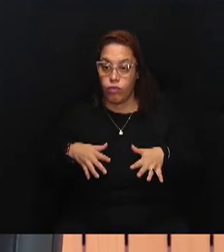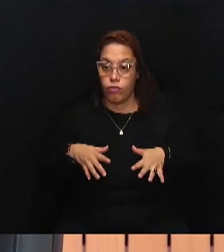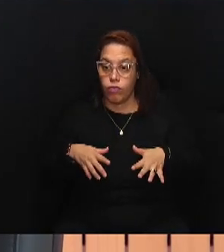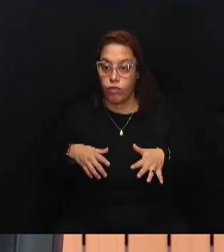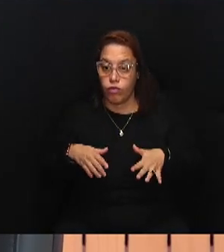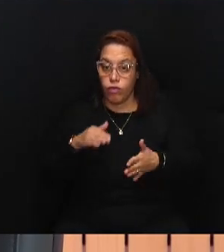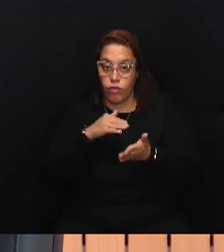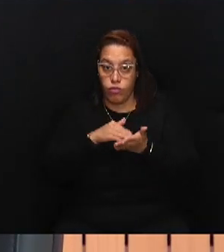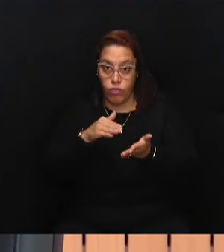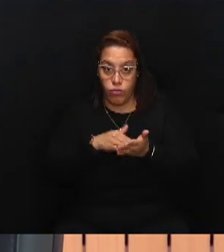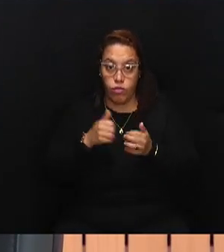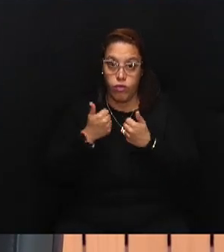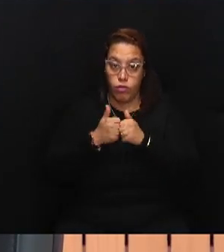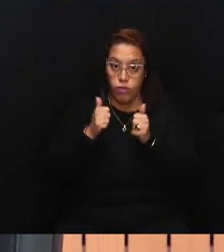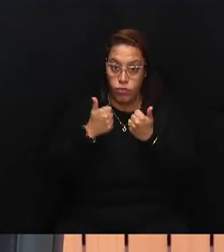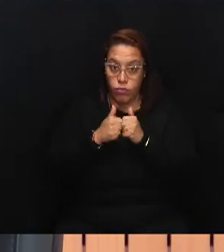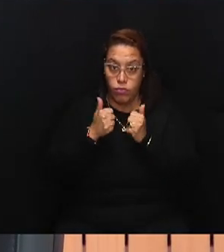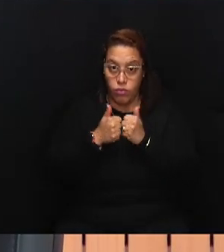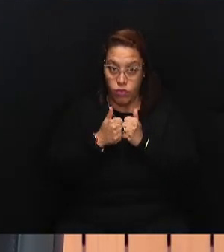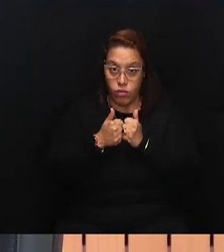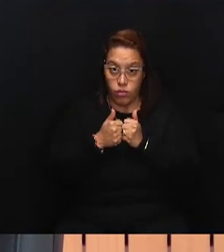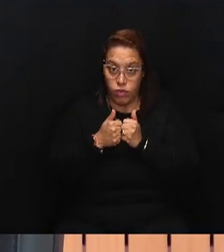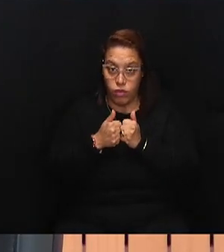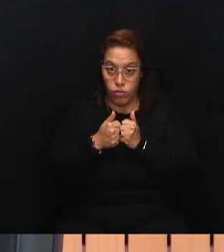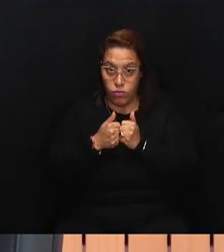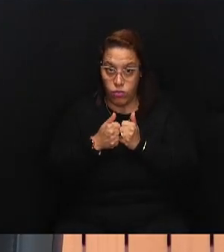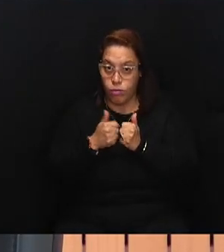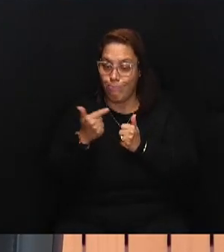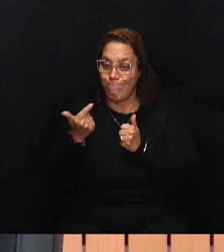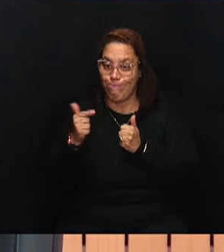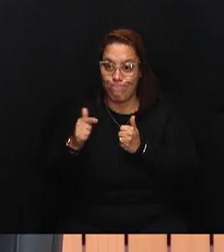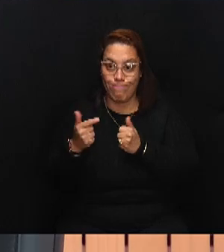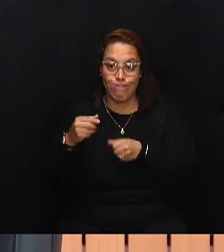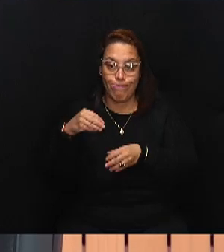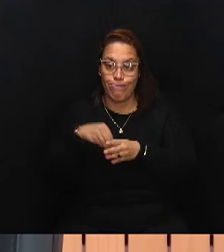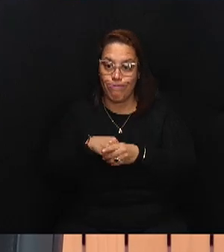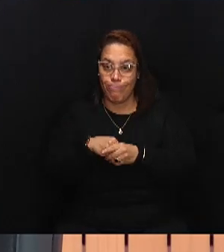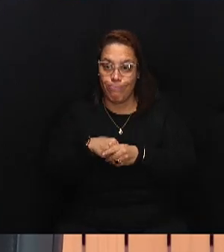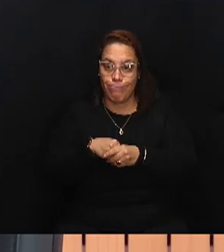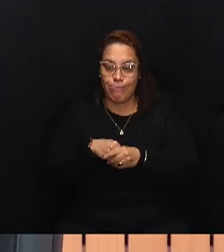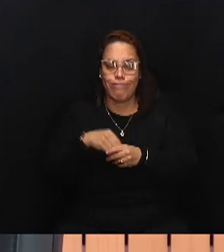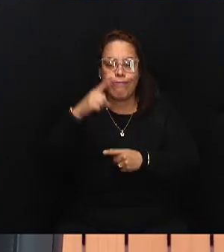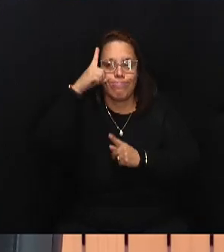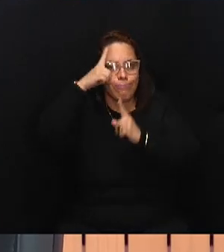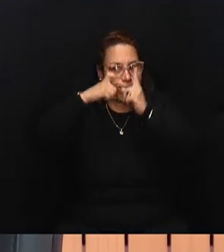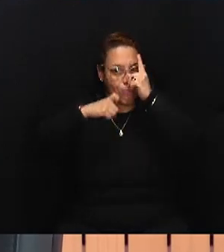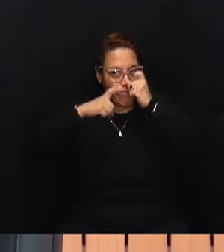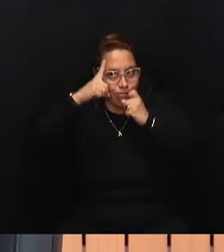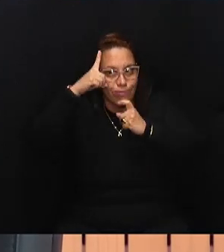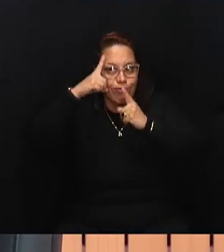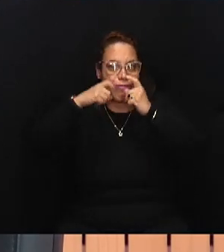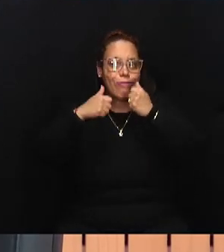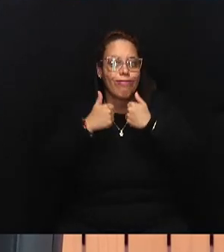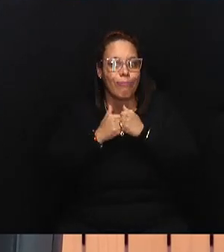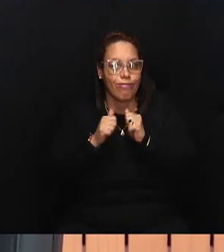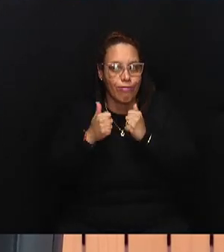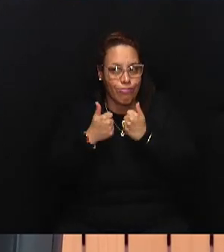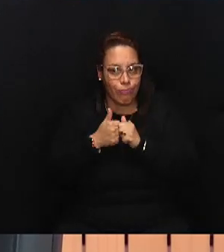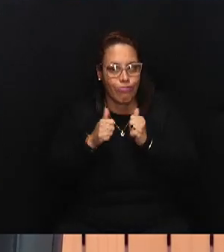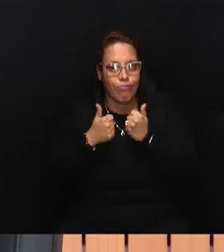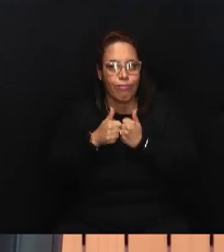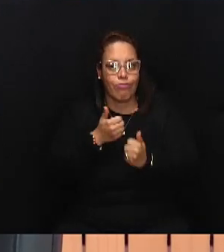a Secretaria de Transporte não está inclusa nisso. E há muita violência na questão do transporte